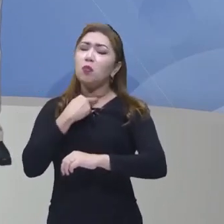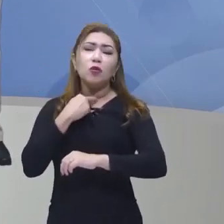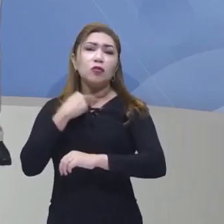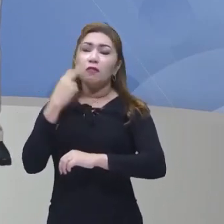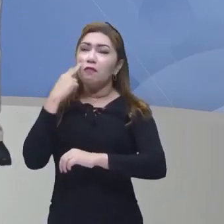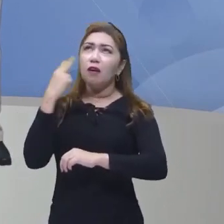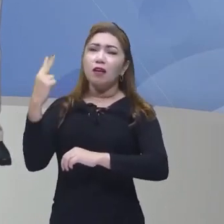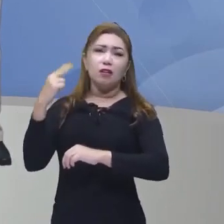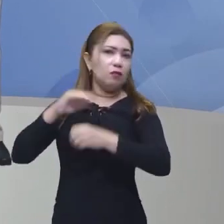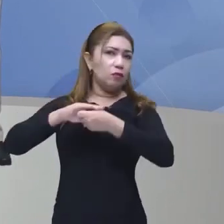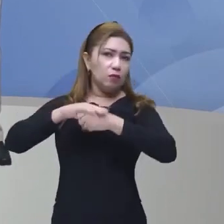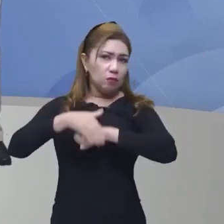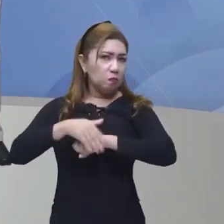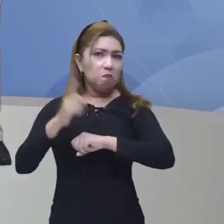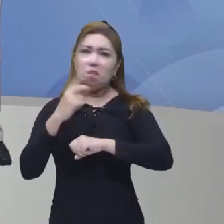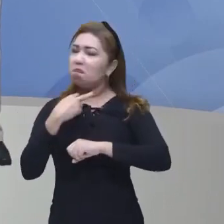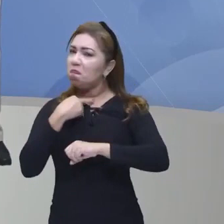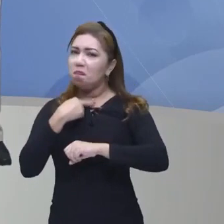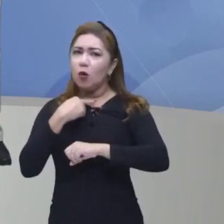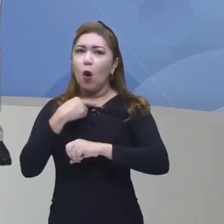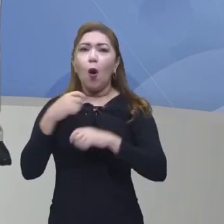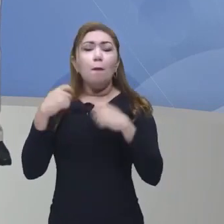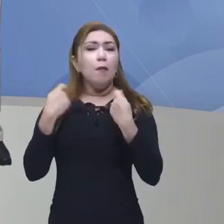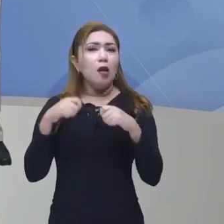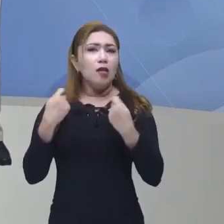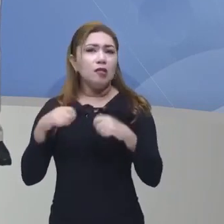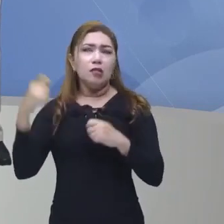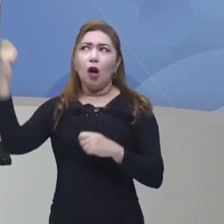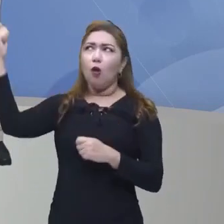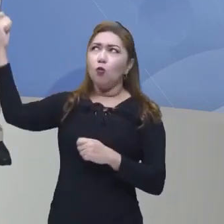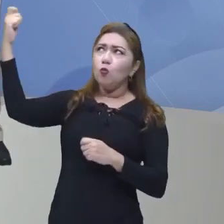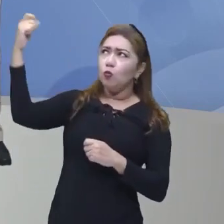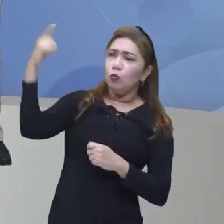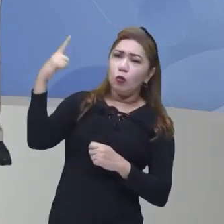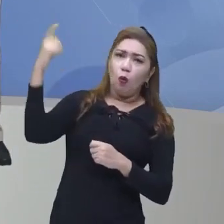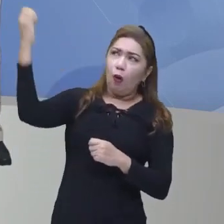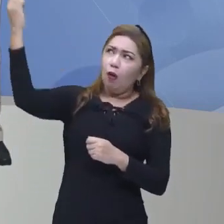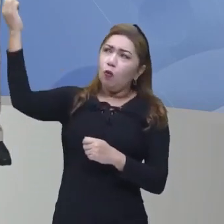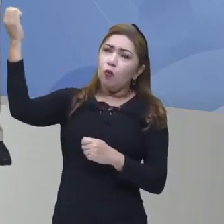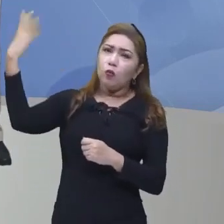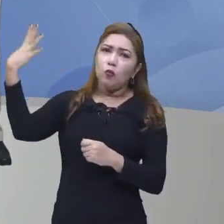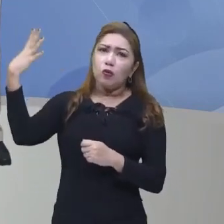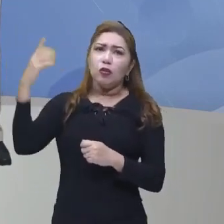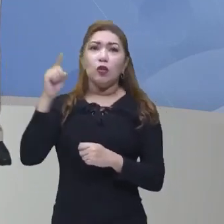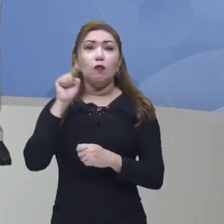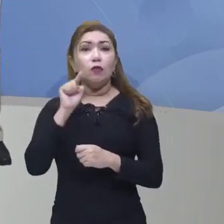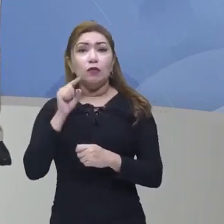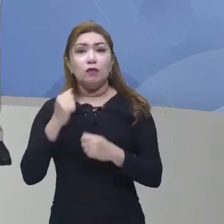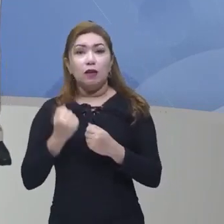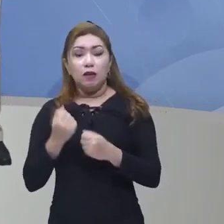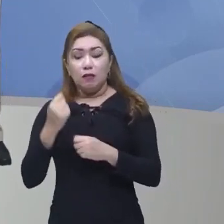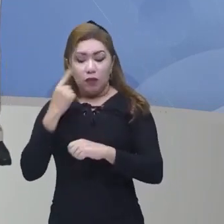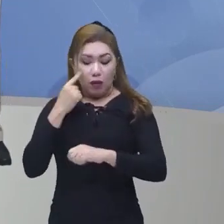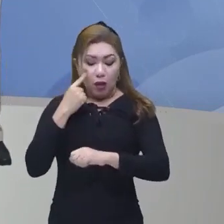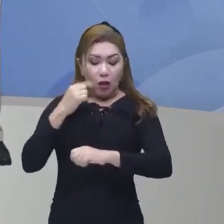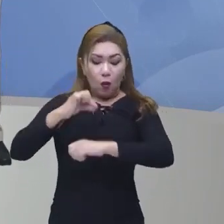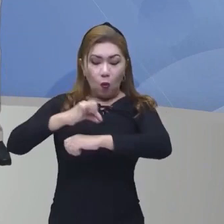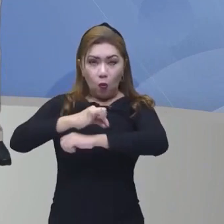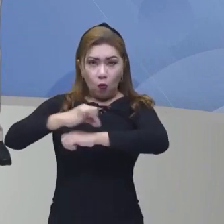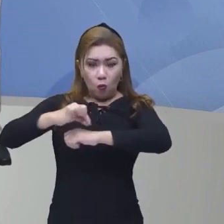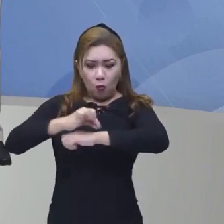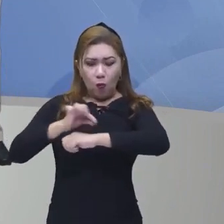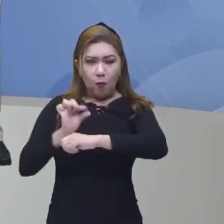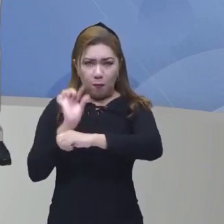ele necessita da luz solar, tá certo? Então você vai fazer o quê? Você vai pegar a haste que fica no meio e vai